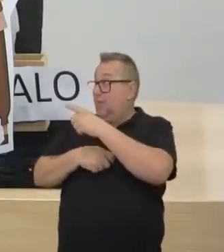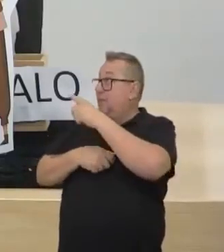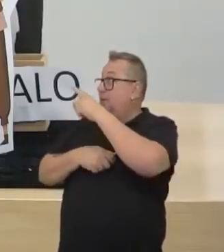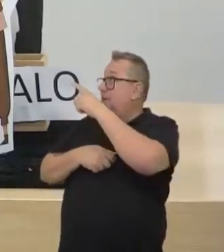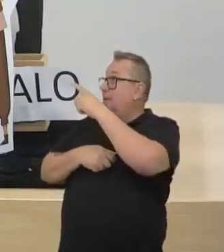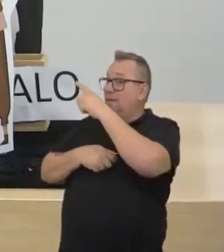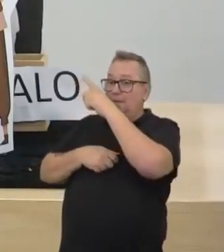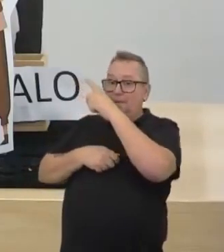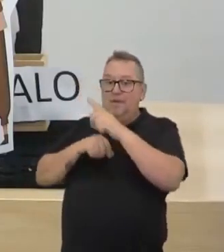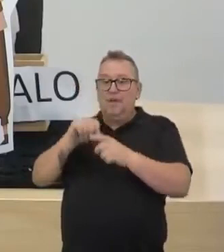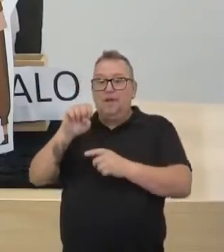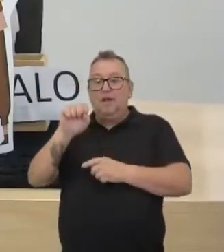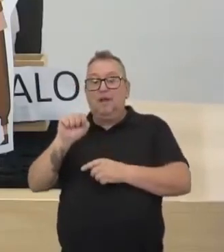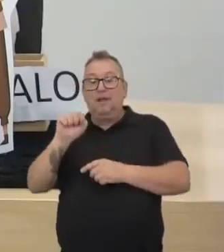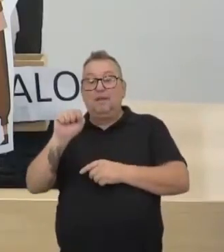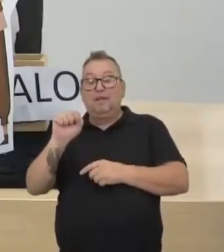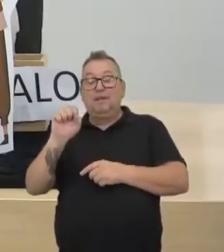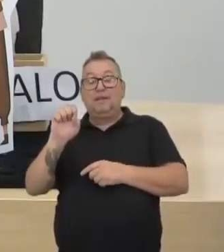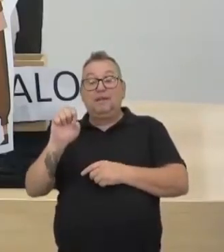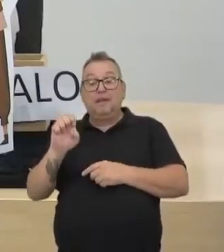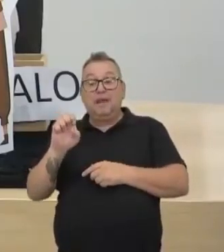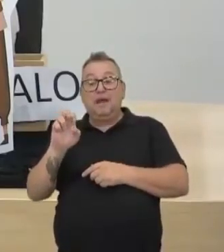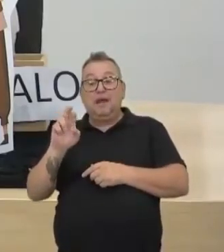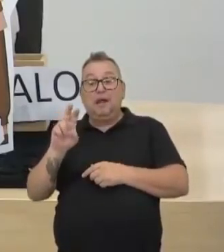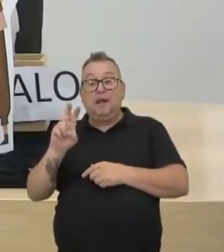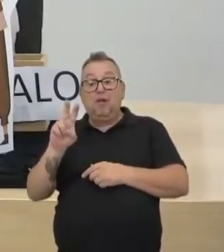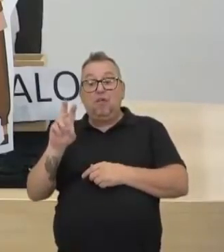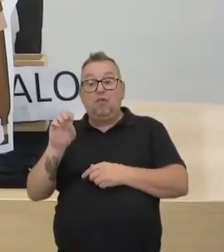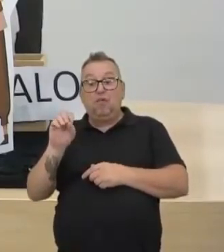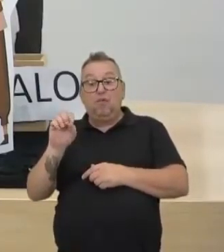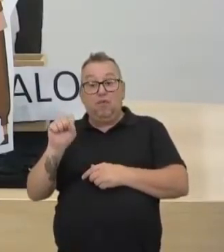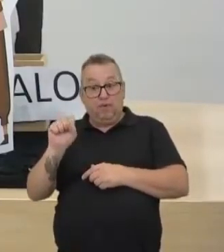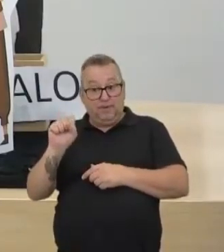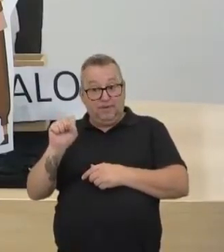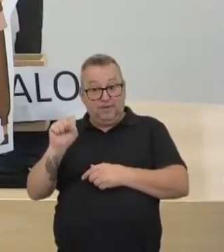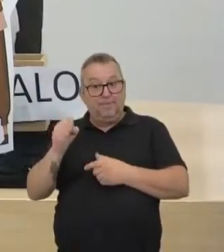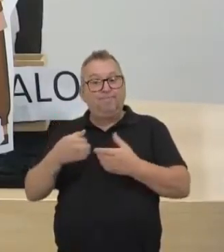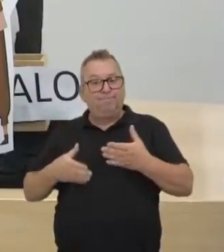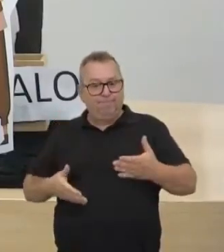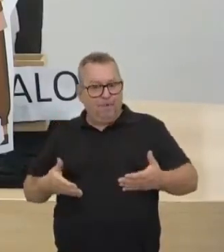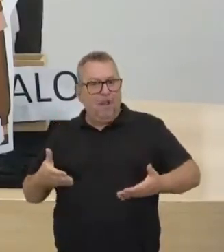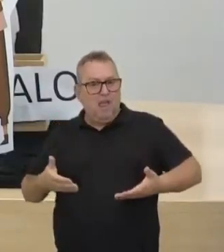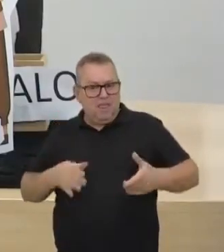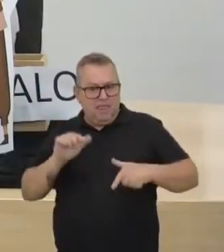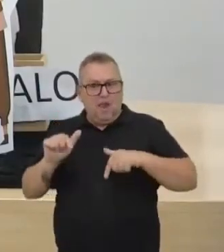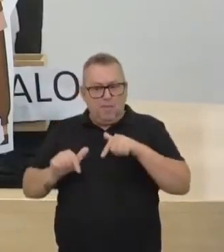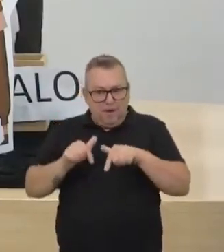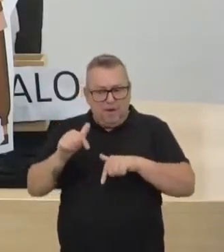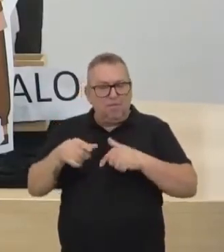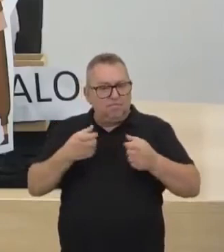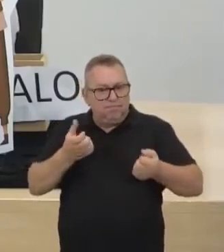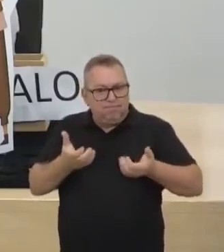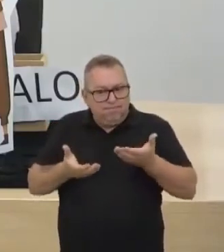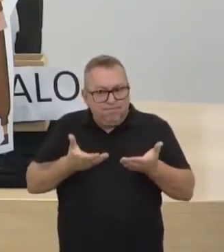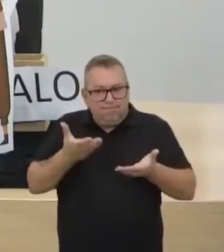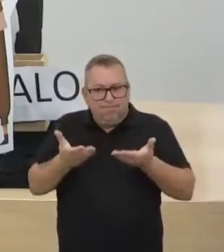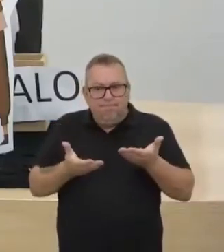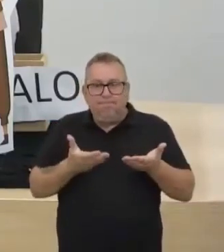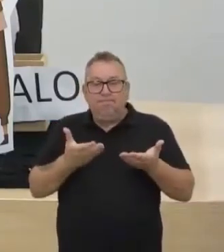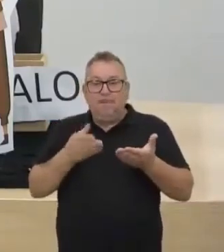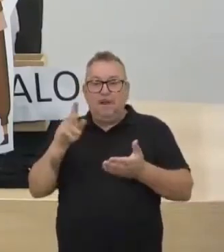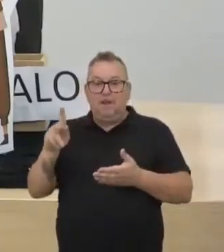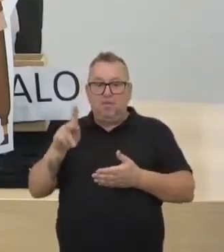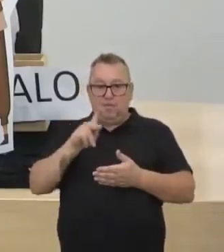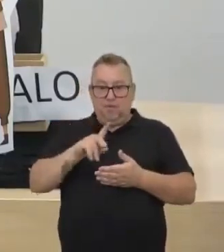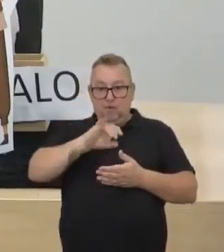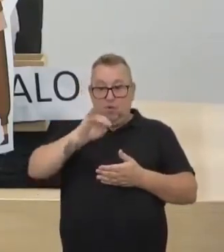servos, certo? São 4 figuras, eu tenho 4 homenzinhos aqui desenhadinhos, que são 4 servos. E aí o Pro José Luiz assim, falou